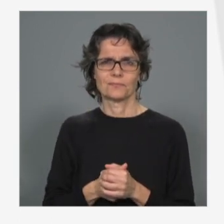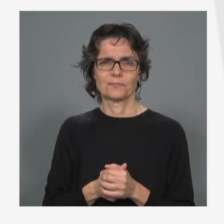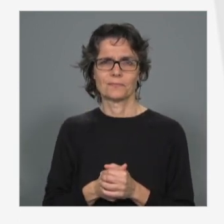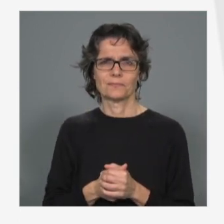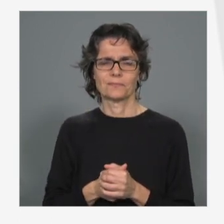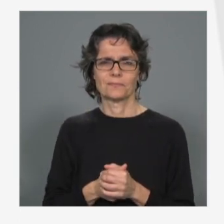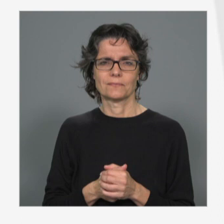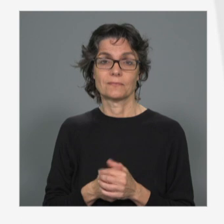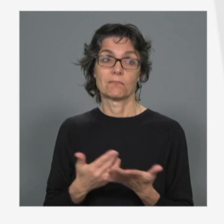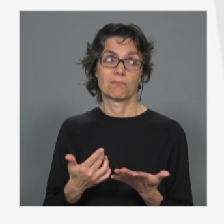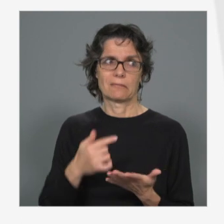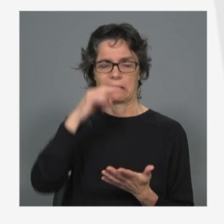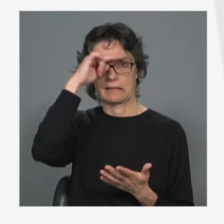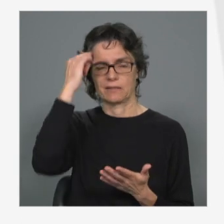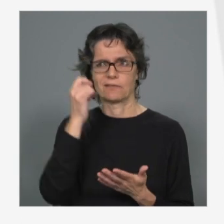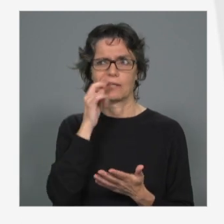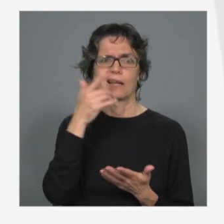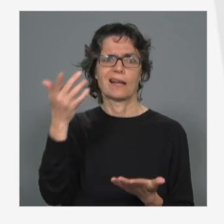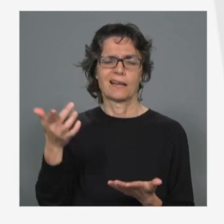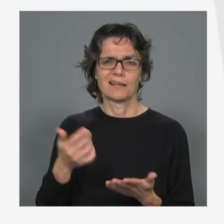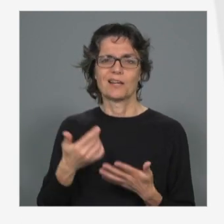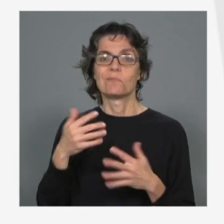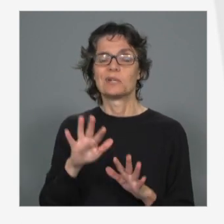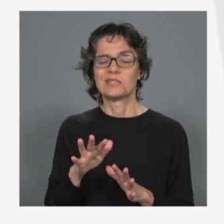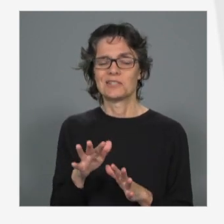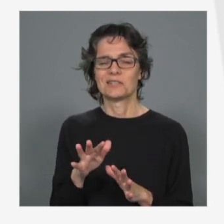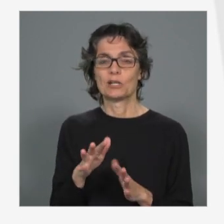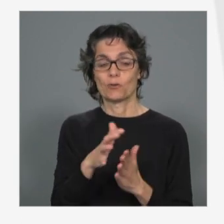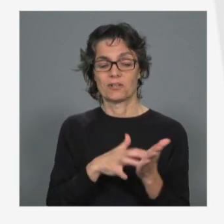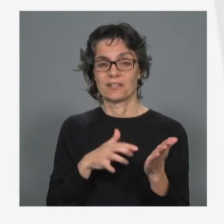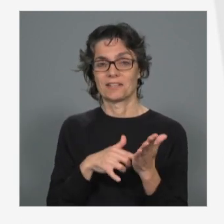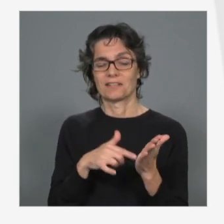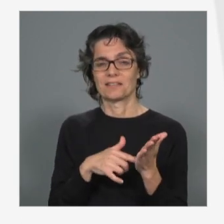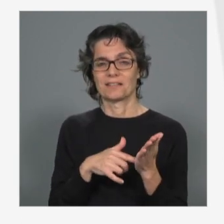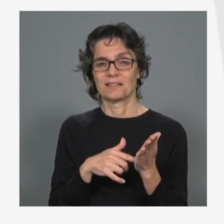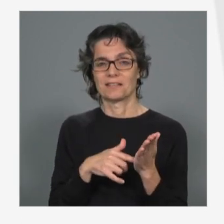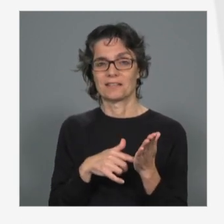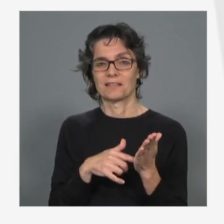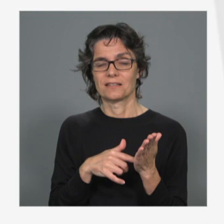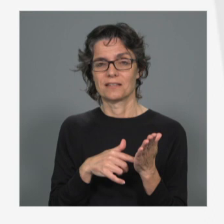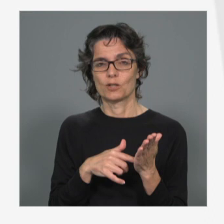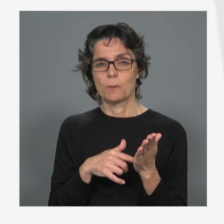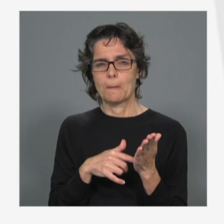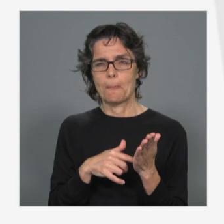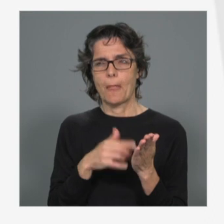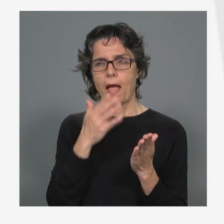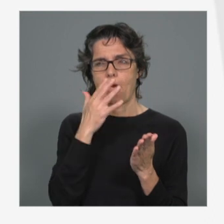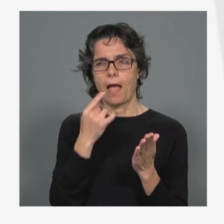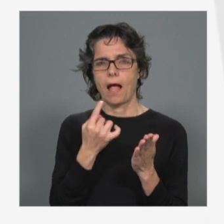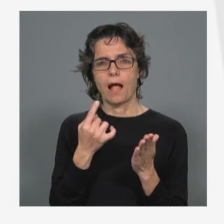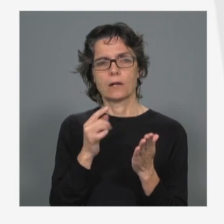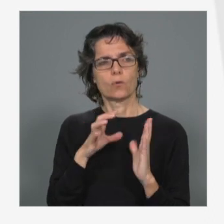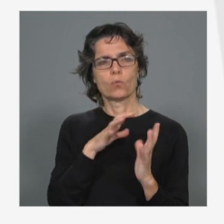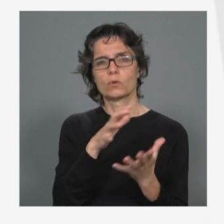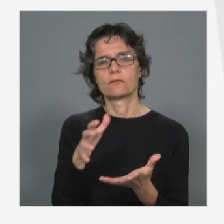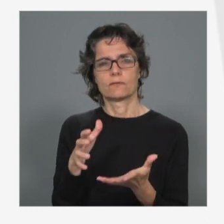É um bocado difícil dizer a quem se estava a referir, mas certeza que o texto tem uma espécie de abertura universal. O que é que se trata aqui?